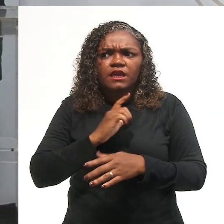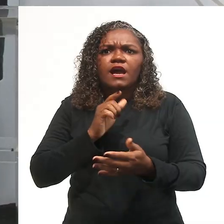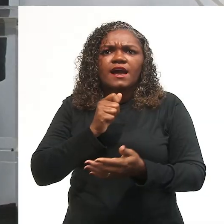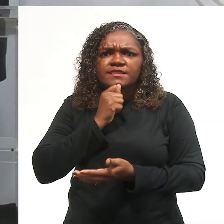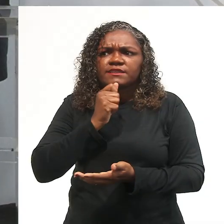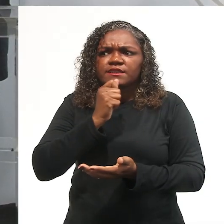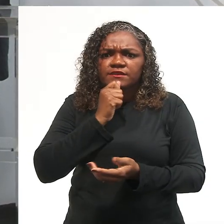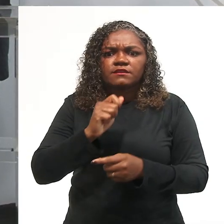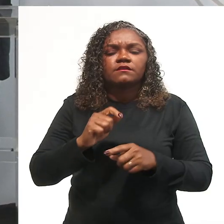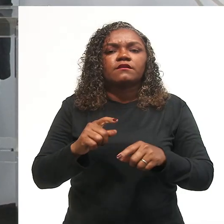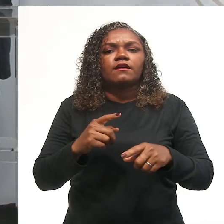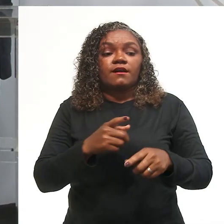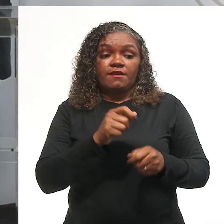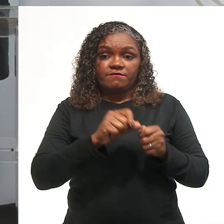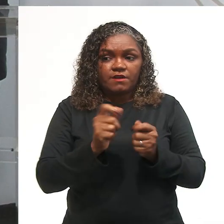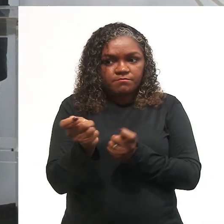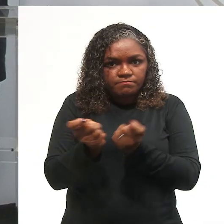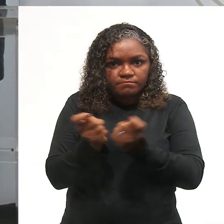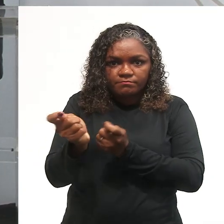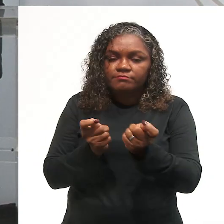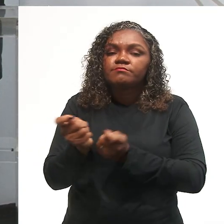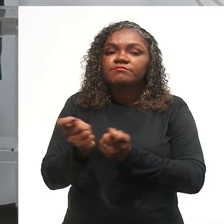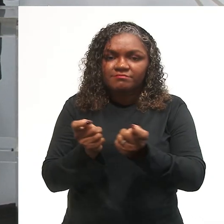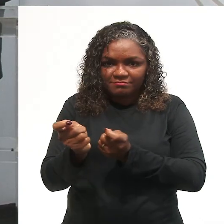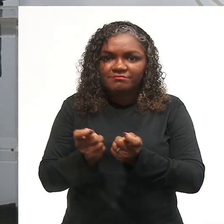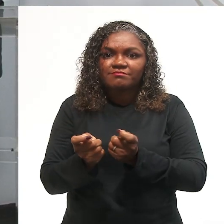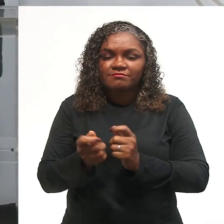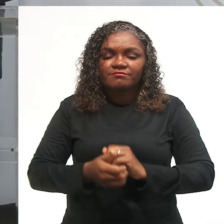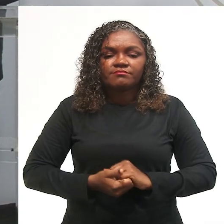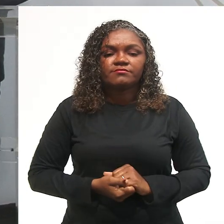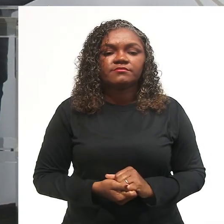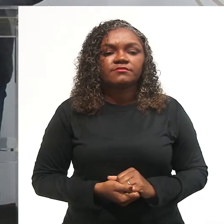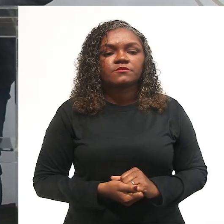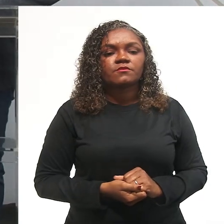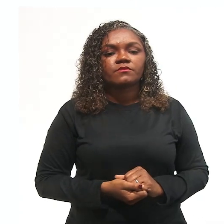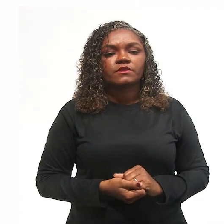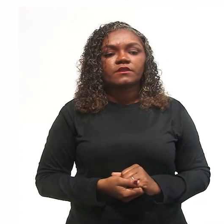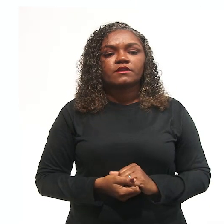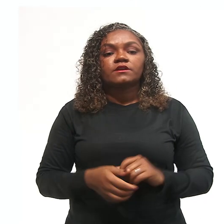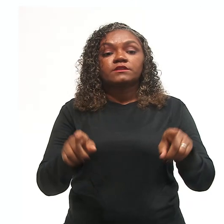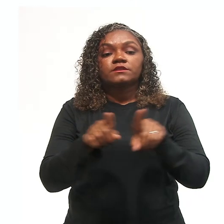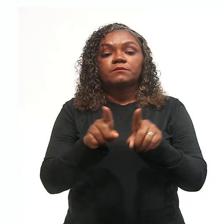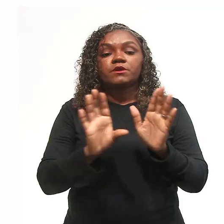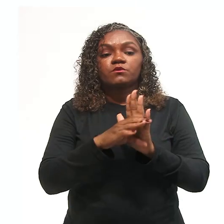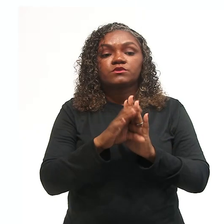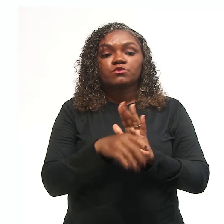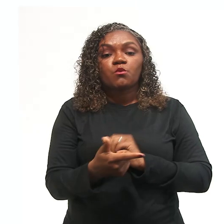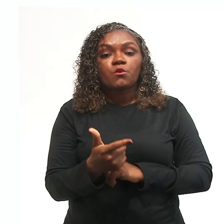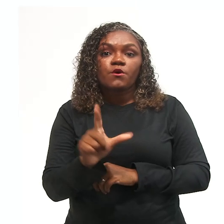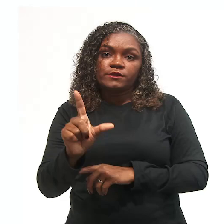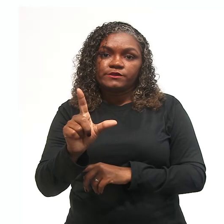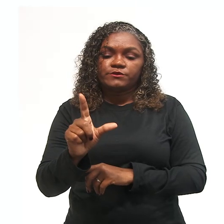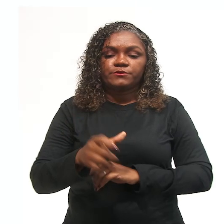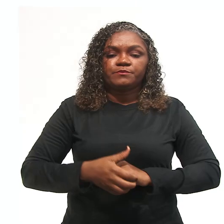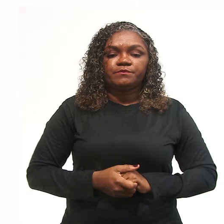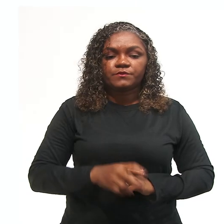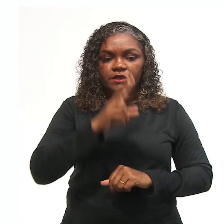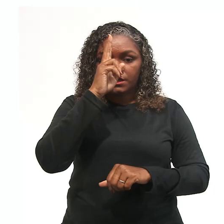infinita, versus a finitude e a limitação orçamentária, perfeito? Mais um conceito aqui para a gente